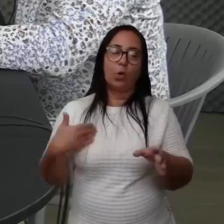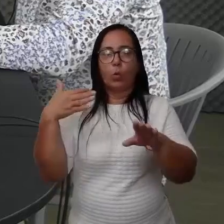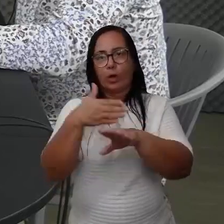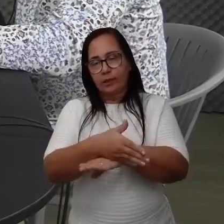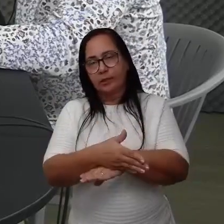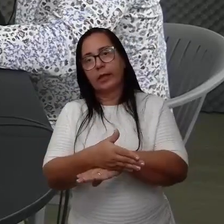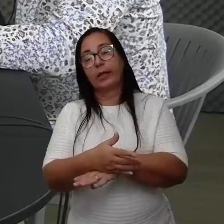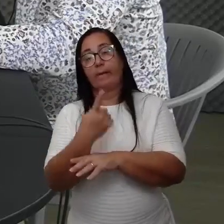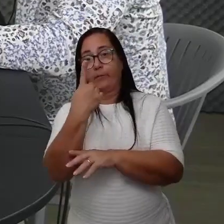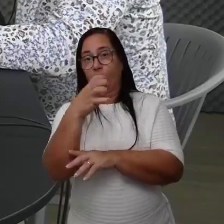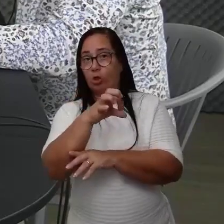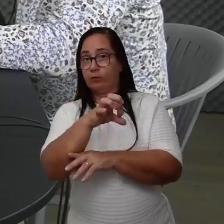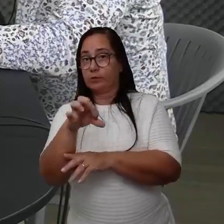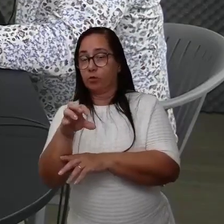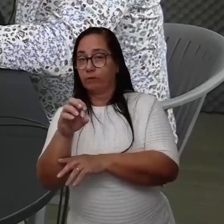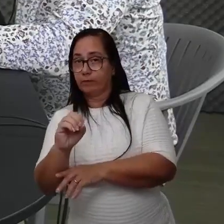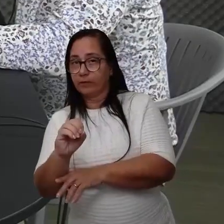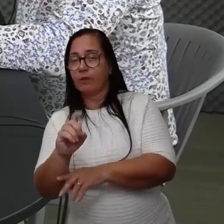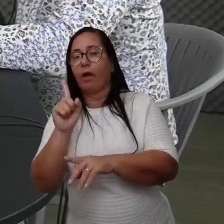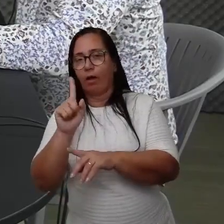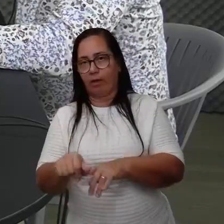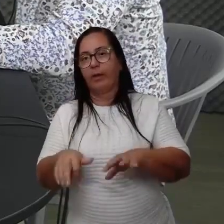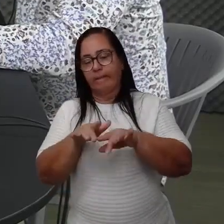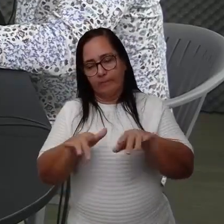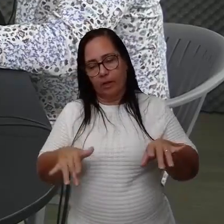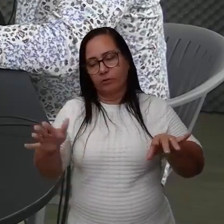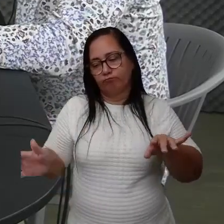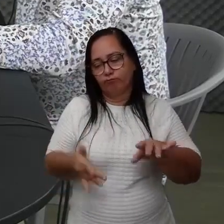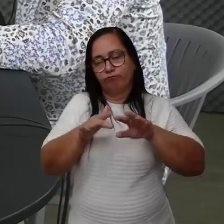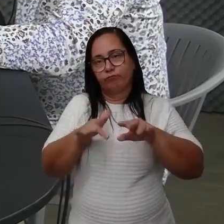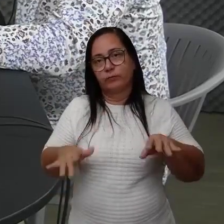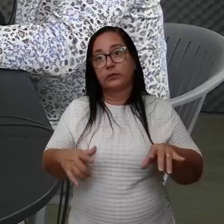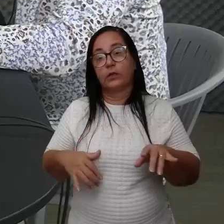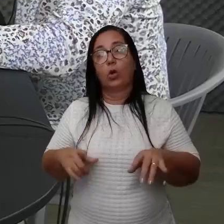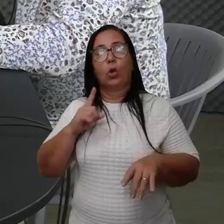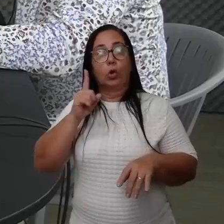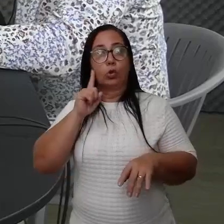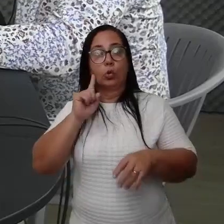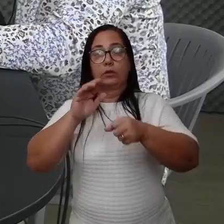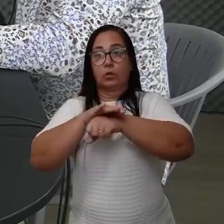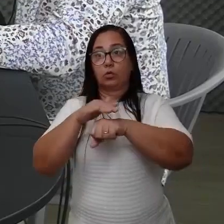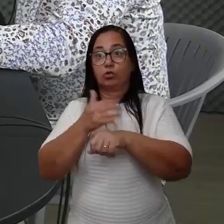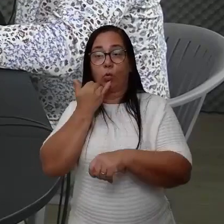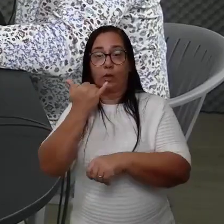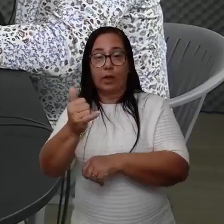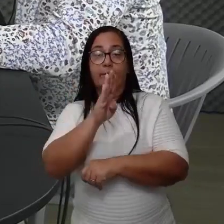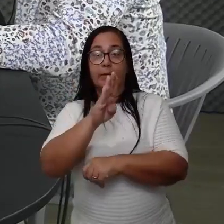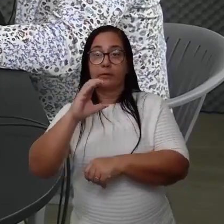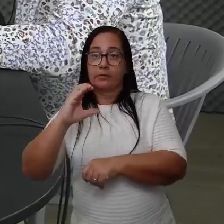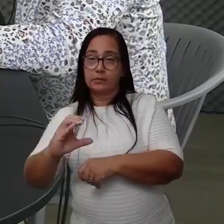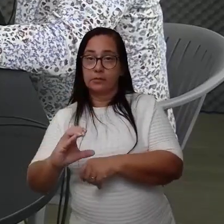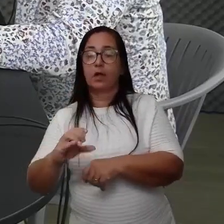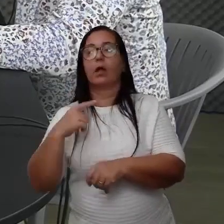em 1990. Era a máquina de escrever. E eu ligava toda noite para a BBC de Londres para pegar um flash lá.